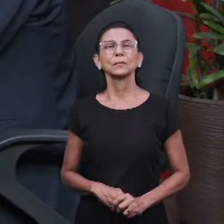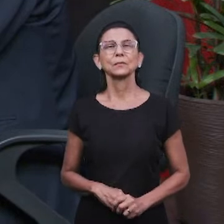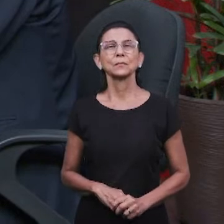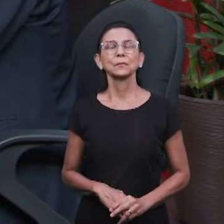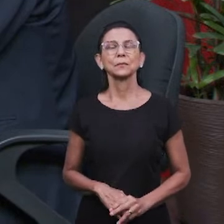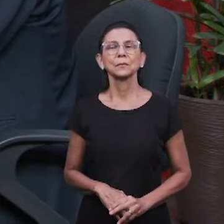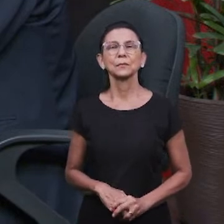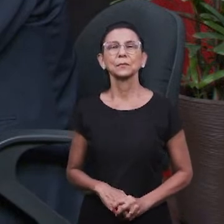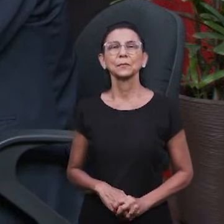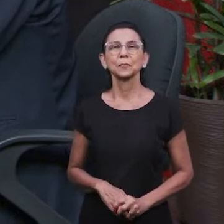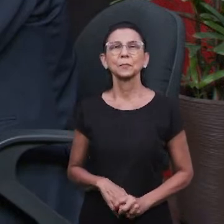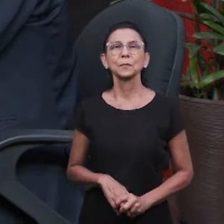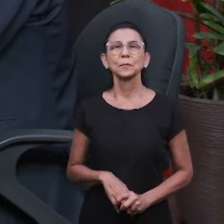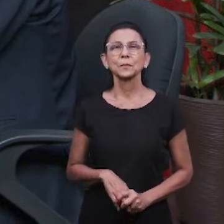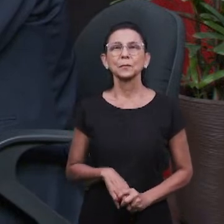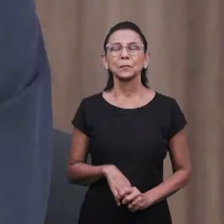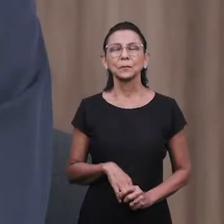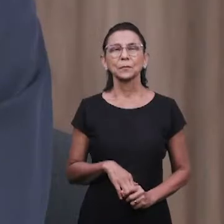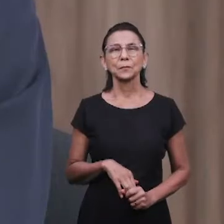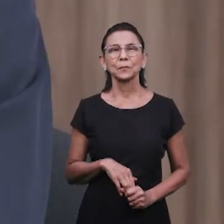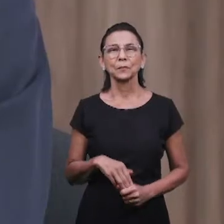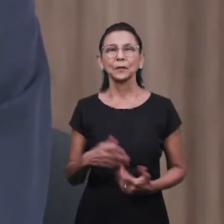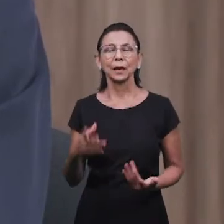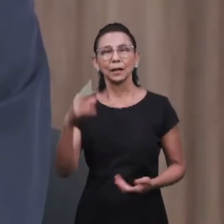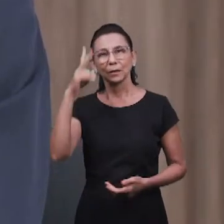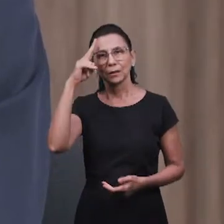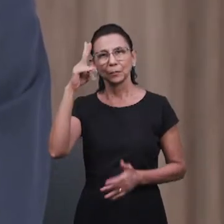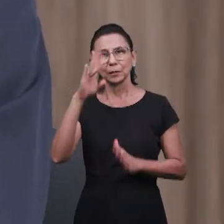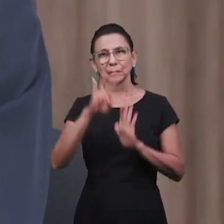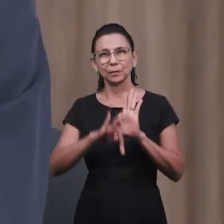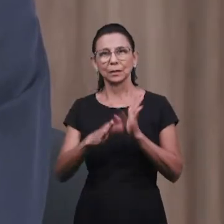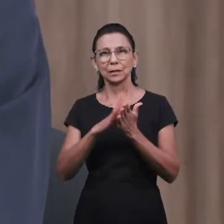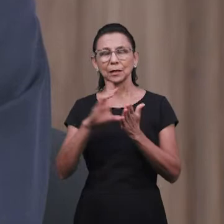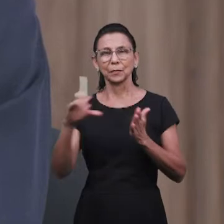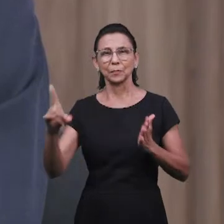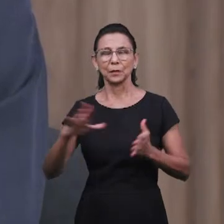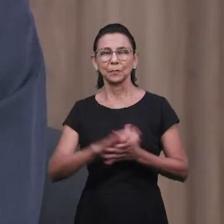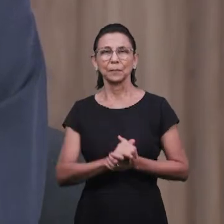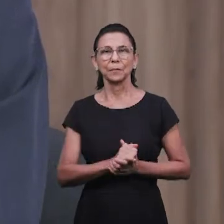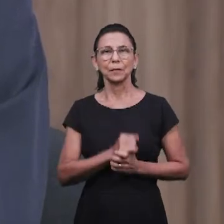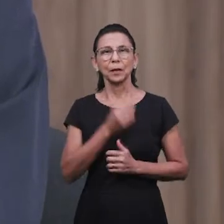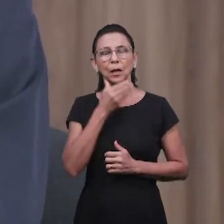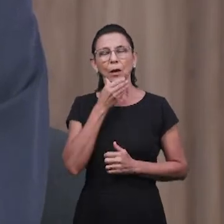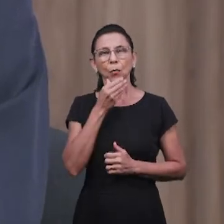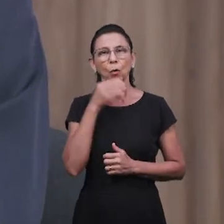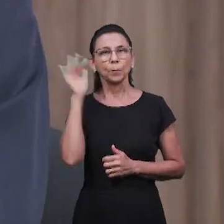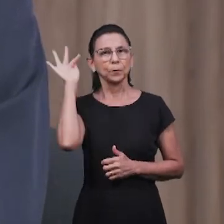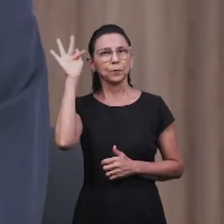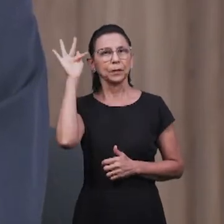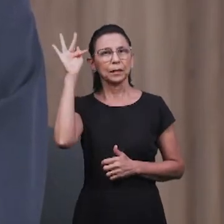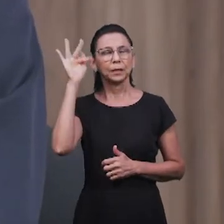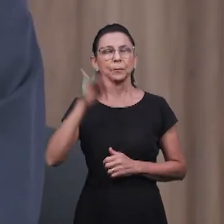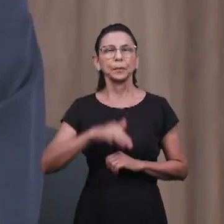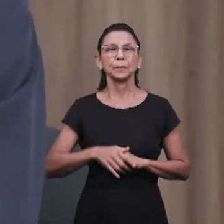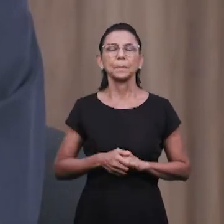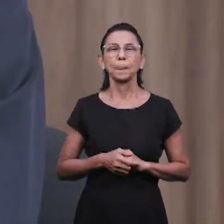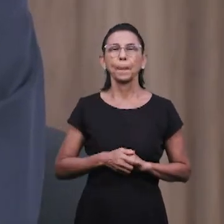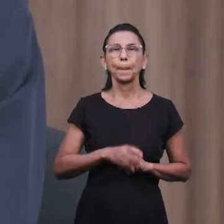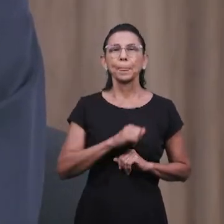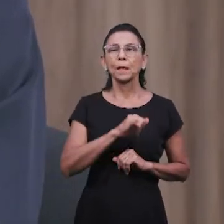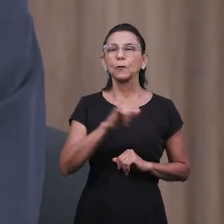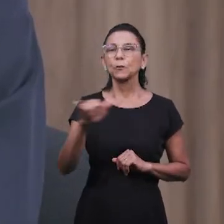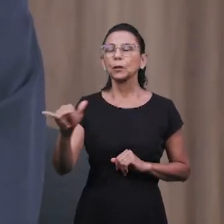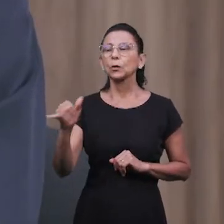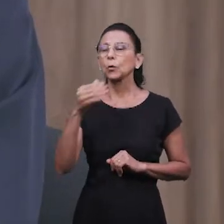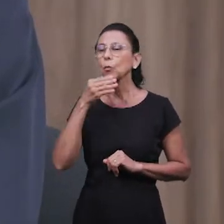lembrar da palavra, diz o seguinte, que Filipe com o eunuco, né? Respondendo ao eunuco, a Filipe diz, volte que e diz isso